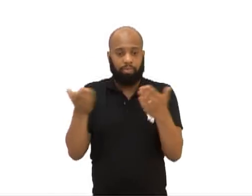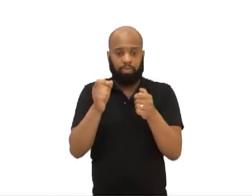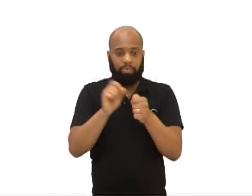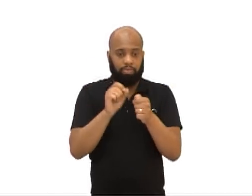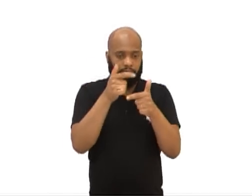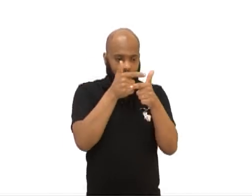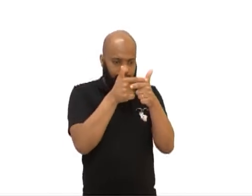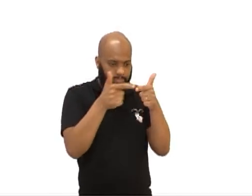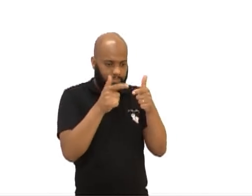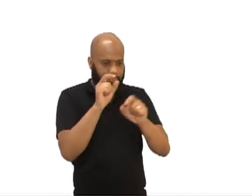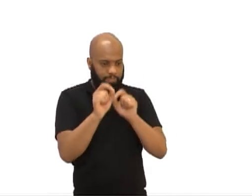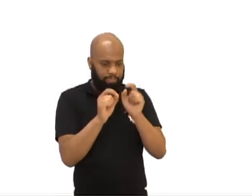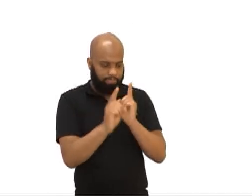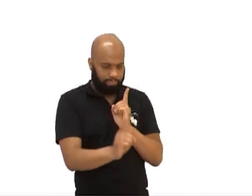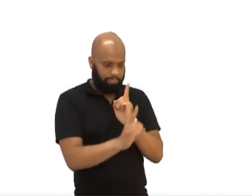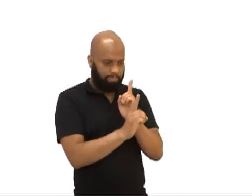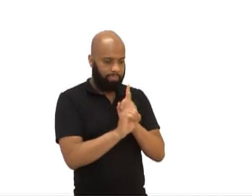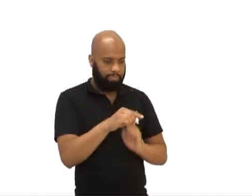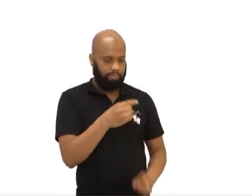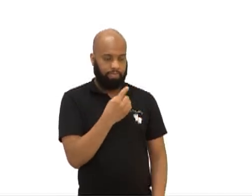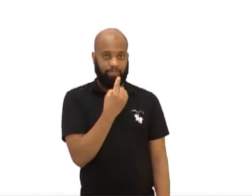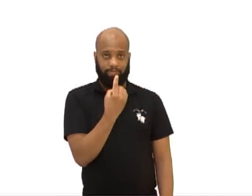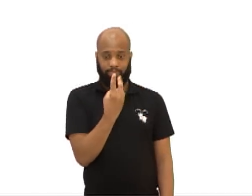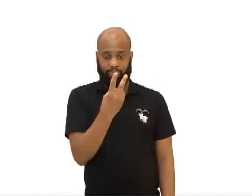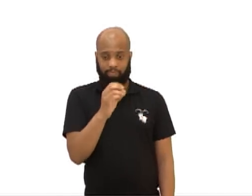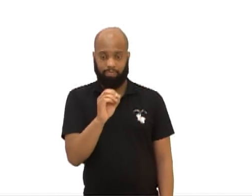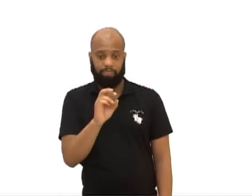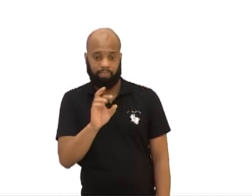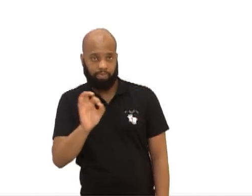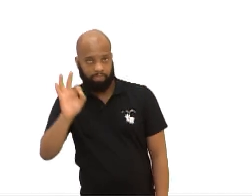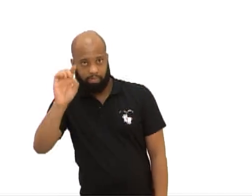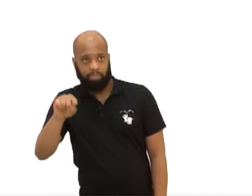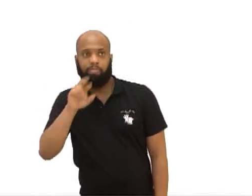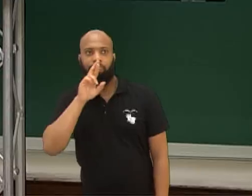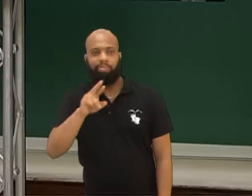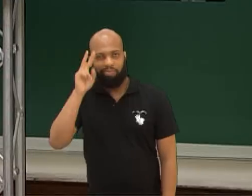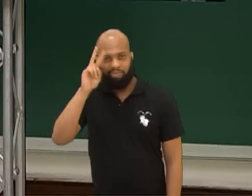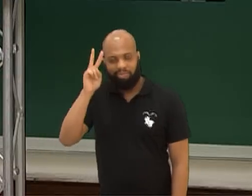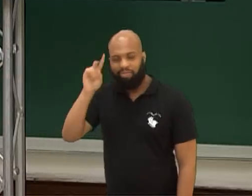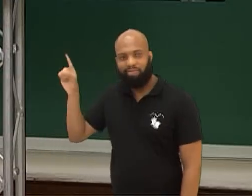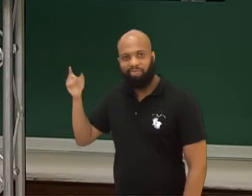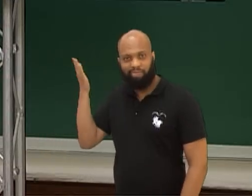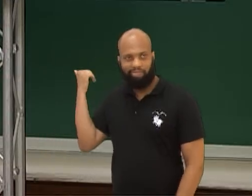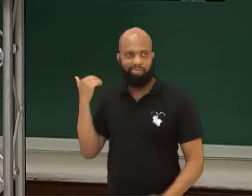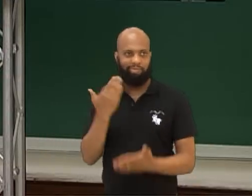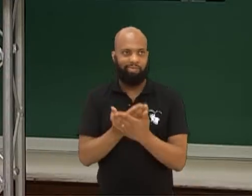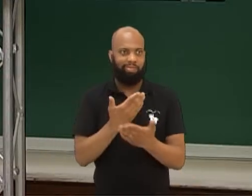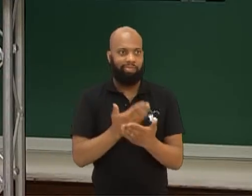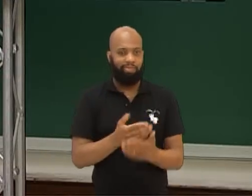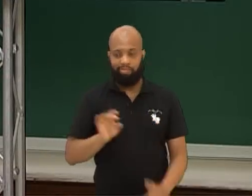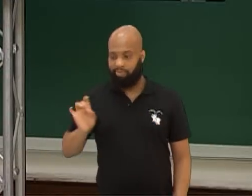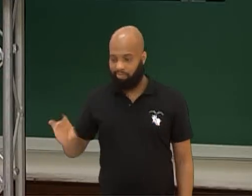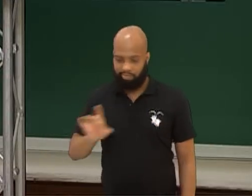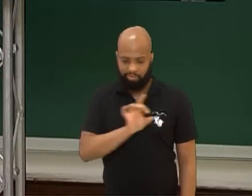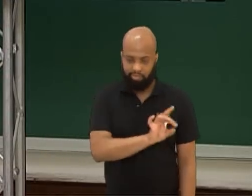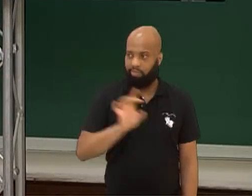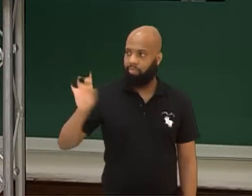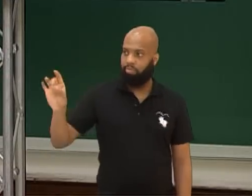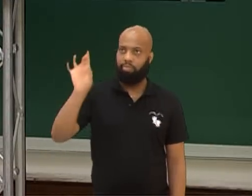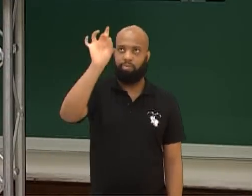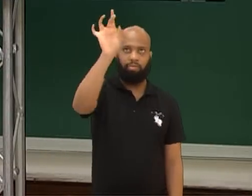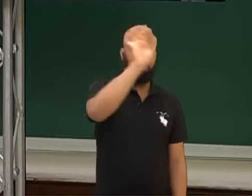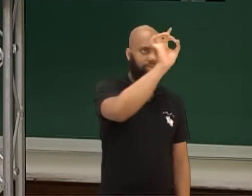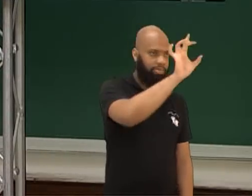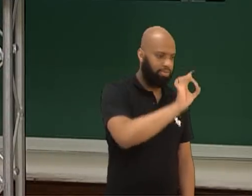nós descobrimos que é 120 graus. Tá? Lembra desse desenho da aula anterior? Então, ó, cada ângulo do